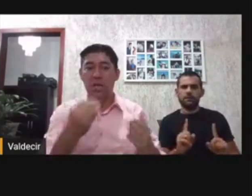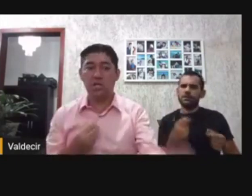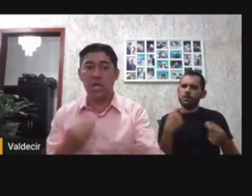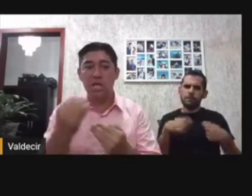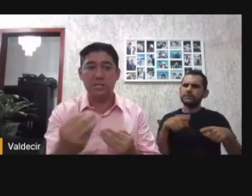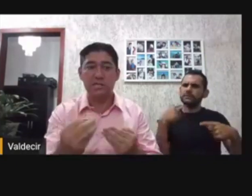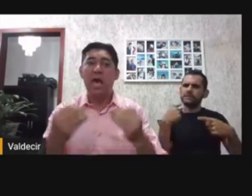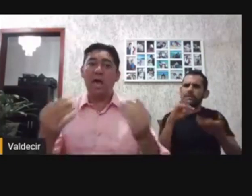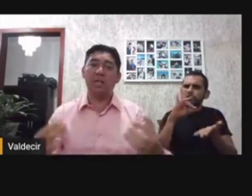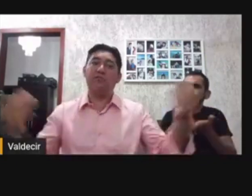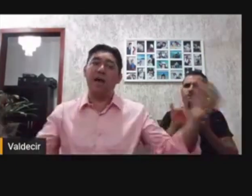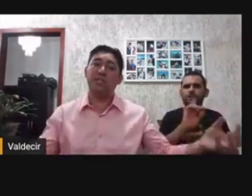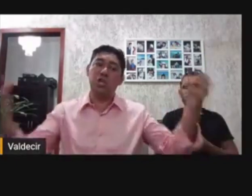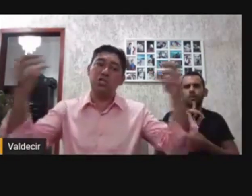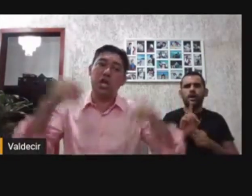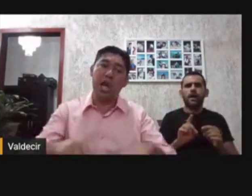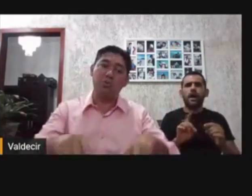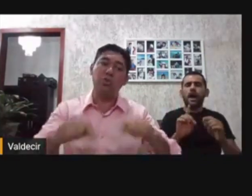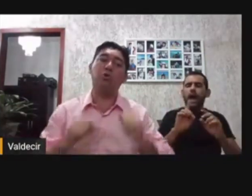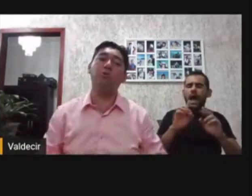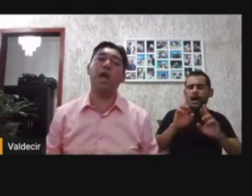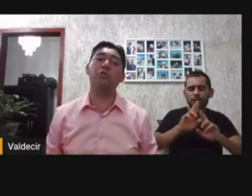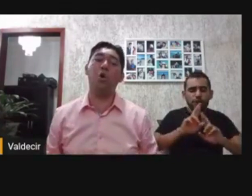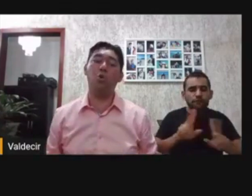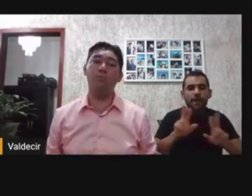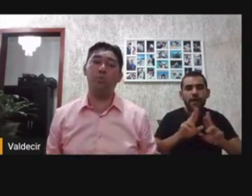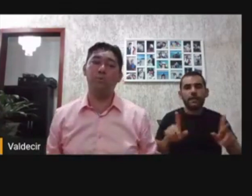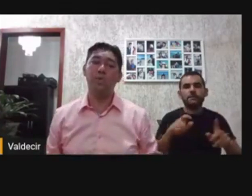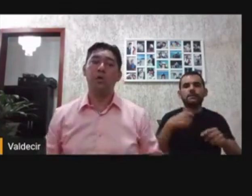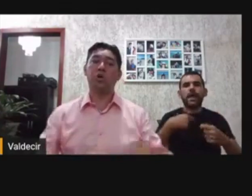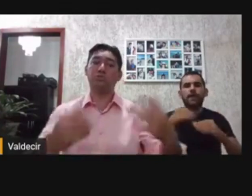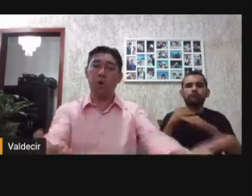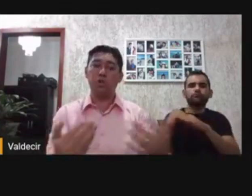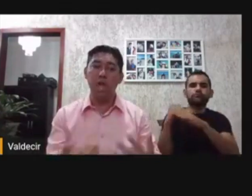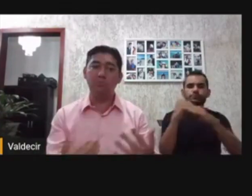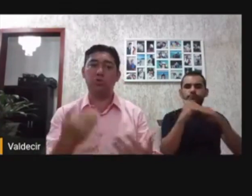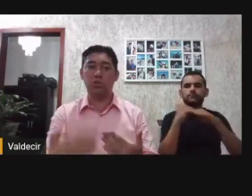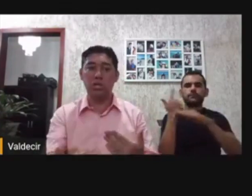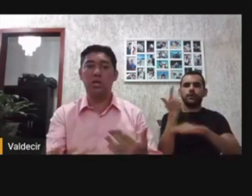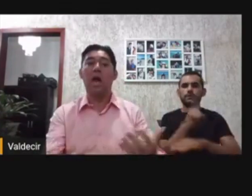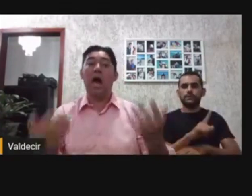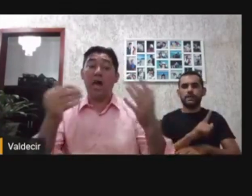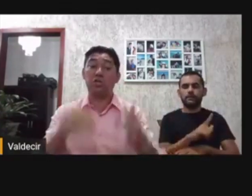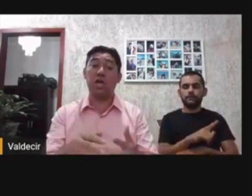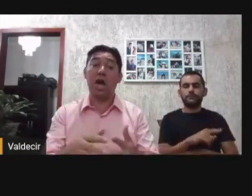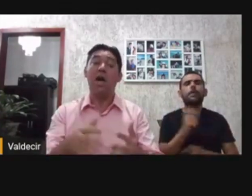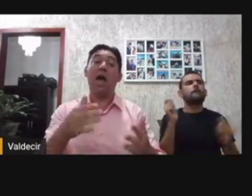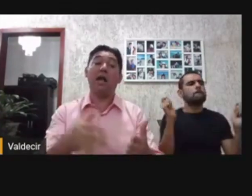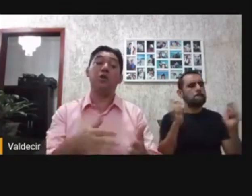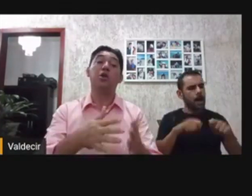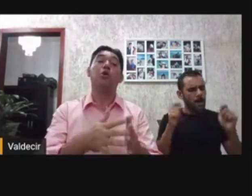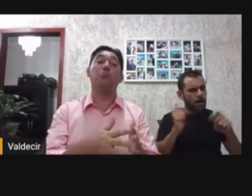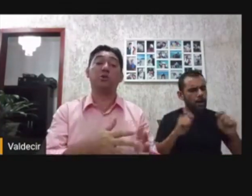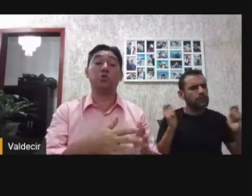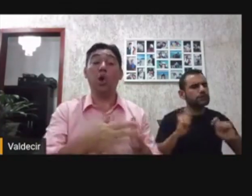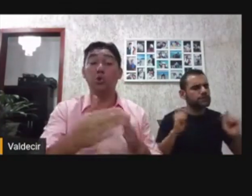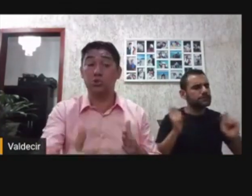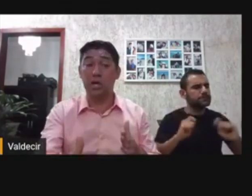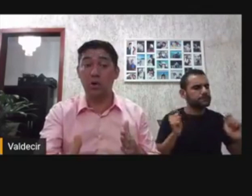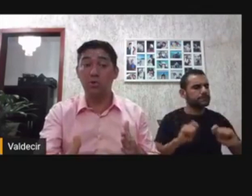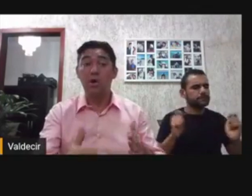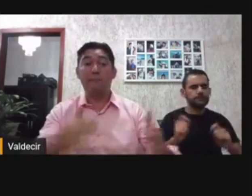As divergências é que faz a gente chegar num denominador comum. Nós sim achar ali